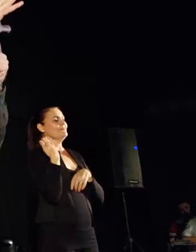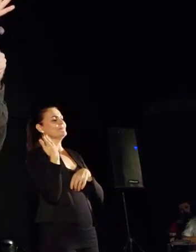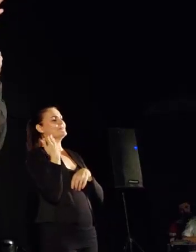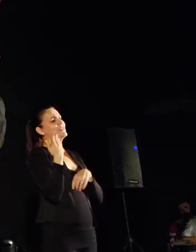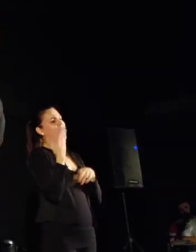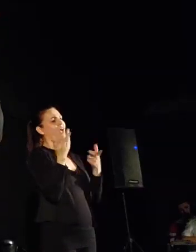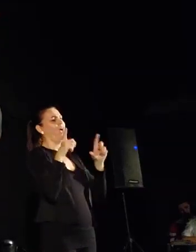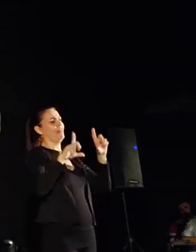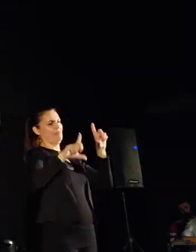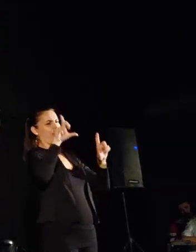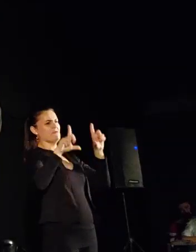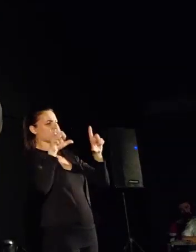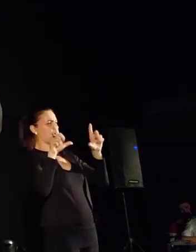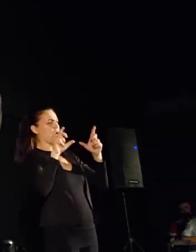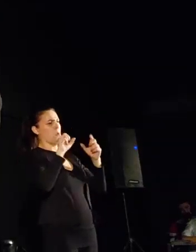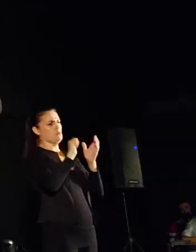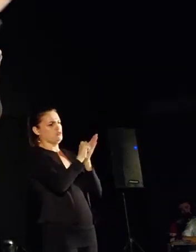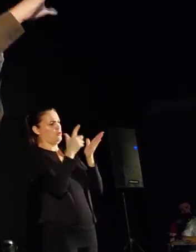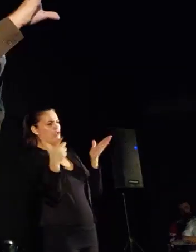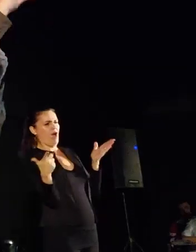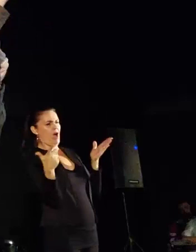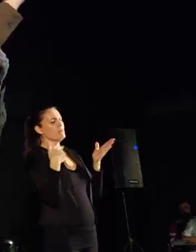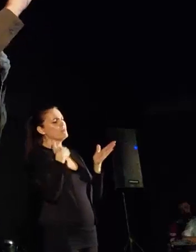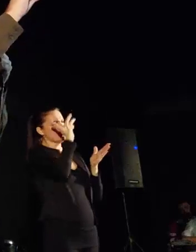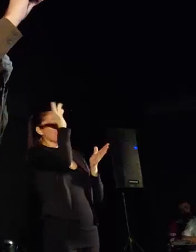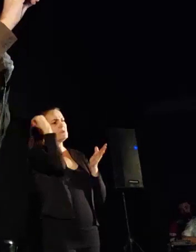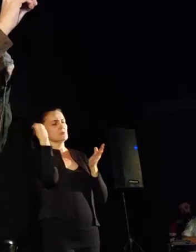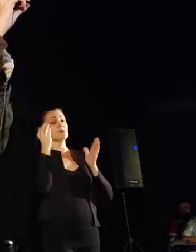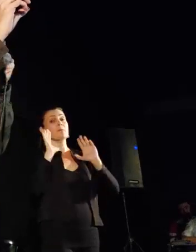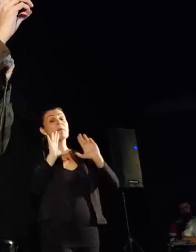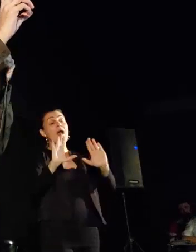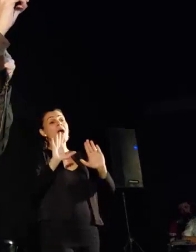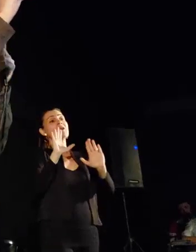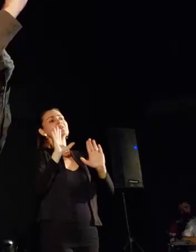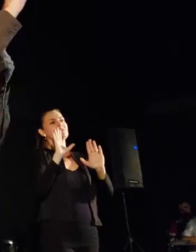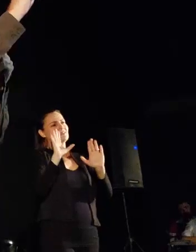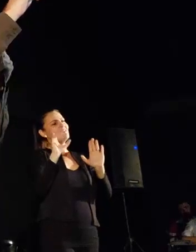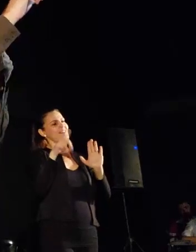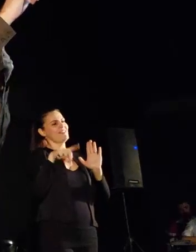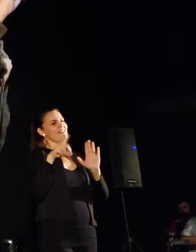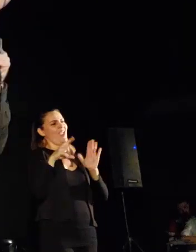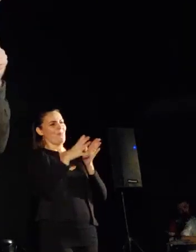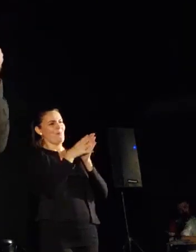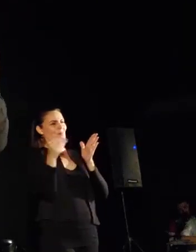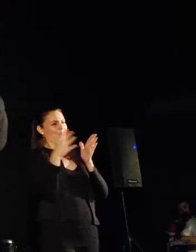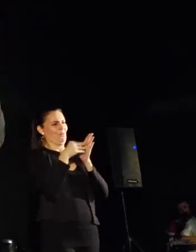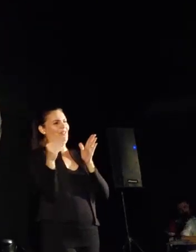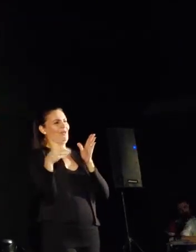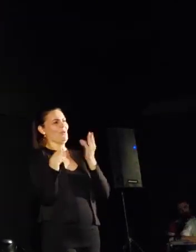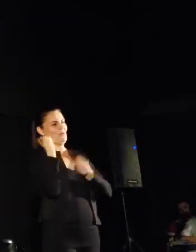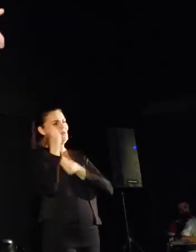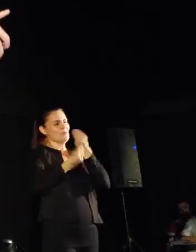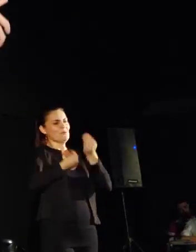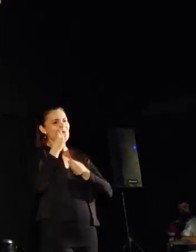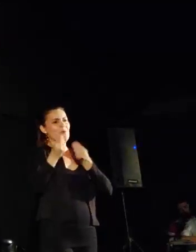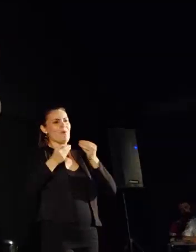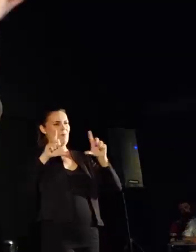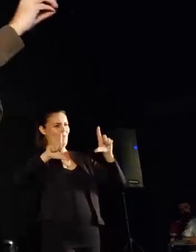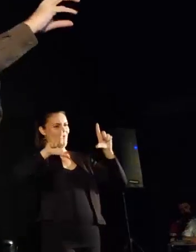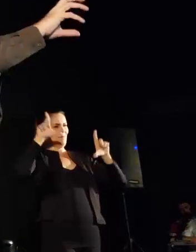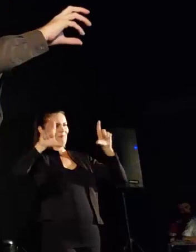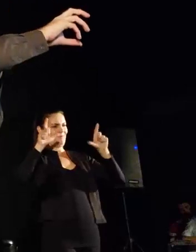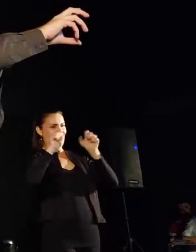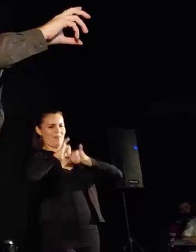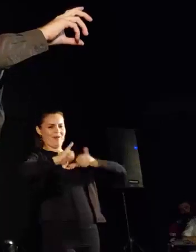se era televisão, né? Mas que é bem a cara assim, do tipo de órgão de propaganda que se transformou na imprensa brasileira. Quer